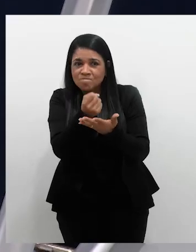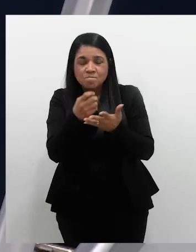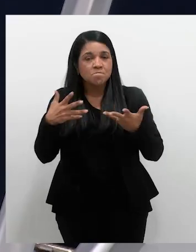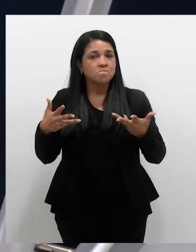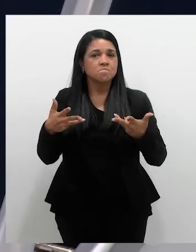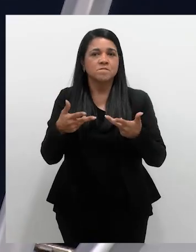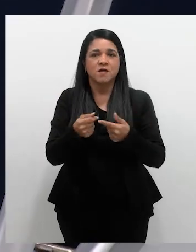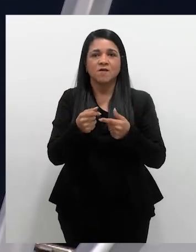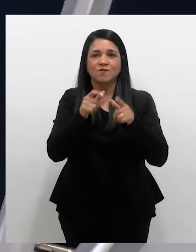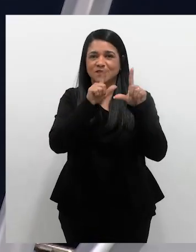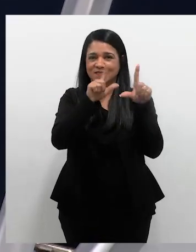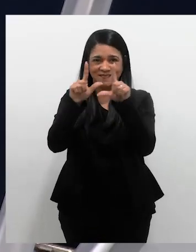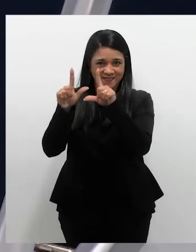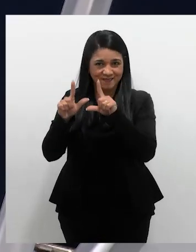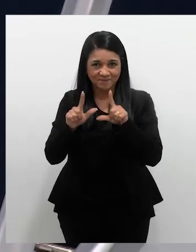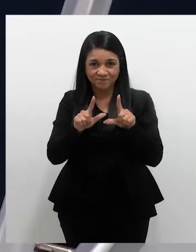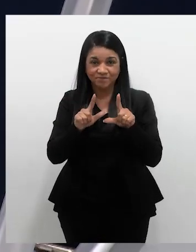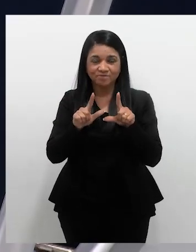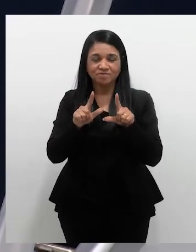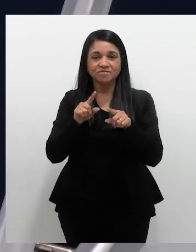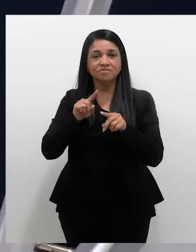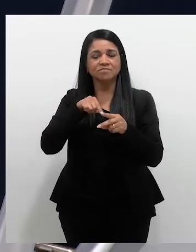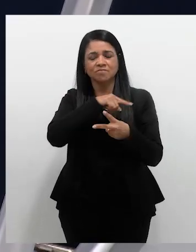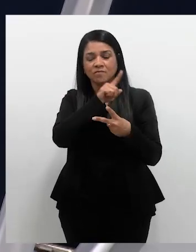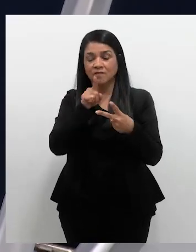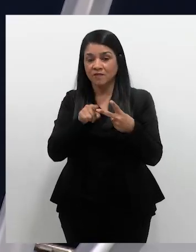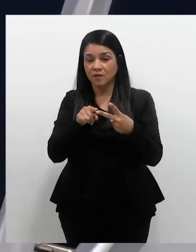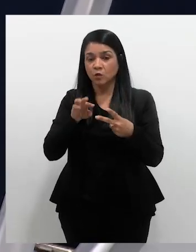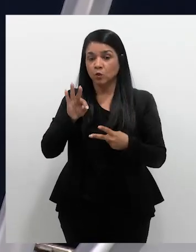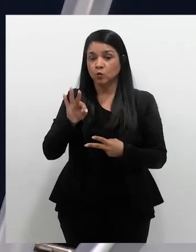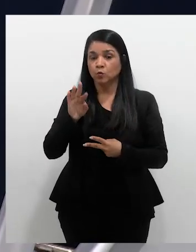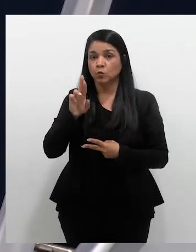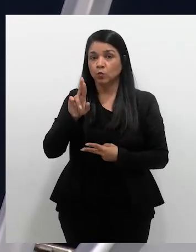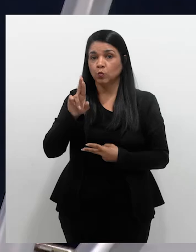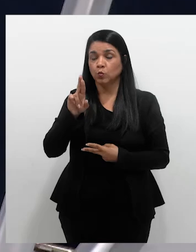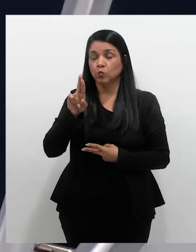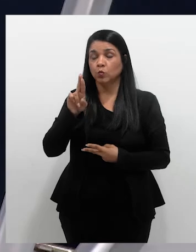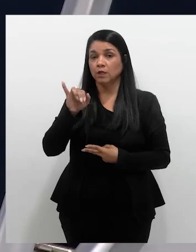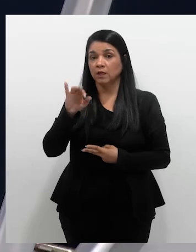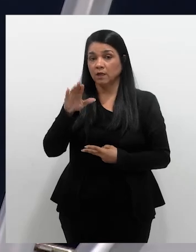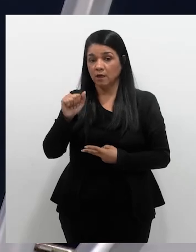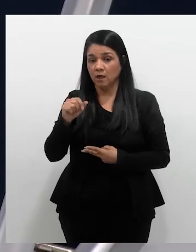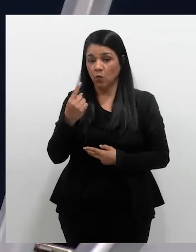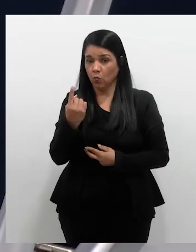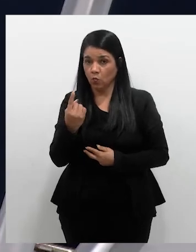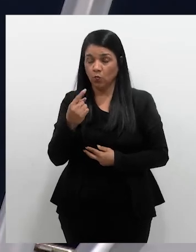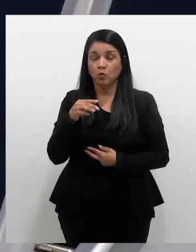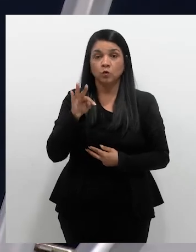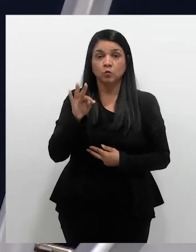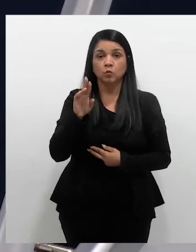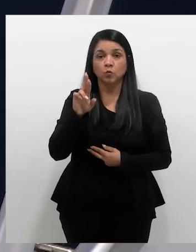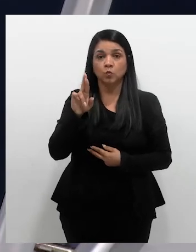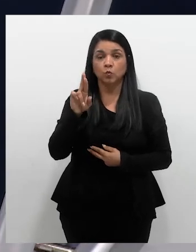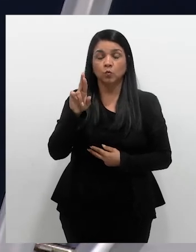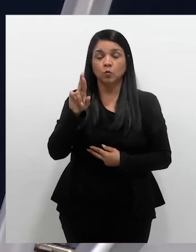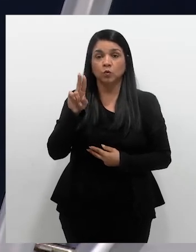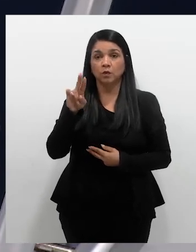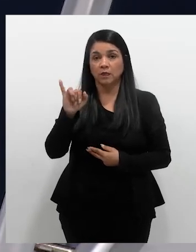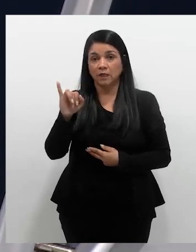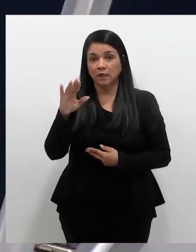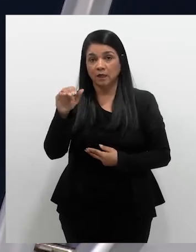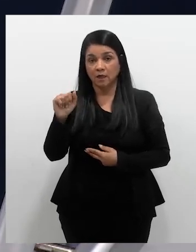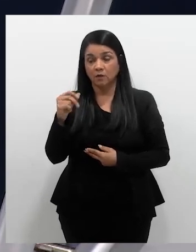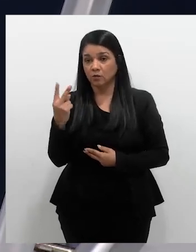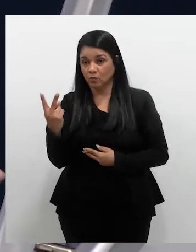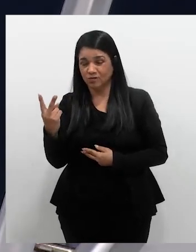cenas, assim, impecável. Outro é o Torrica 2. Eu tinha feito o Torrica 1 com Samantha. No Torrica 2, ela, Simone, você não